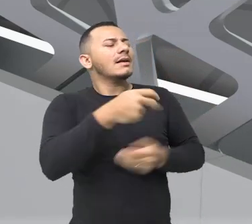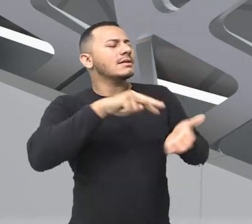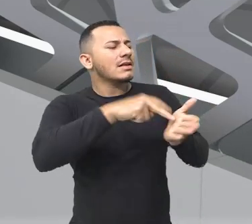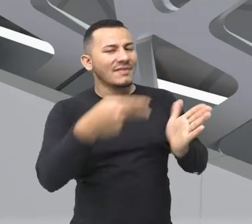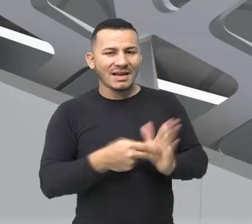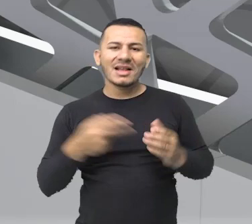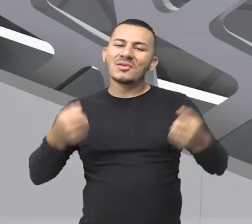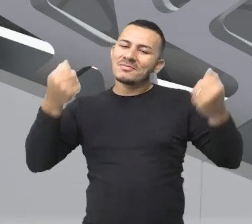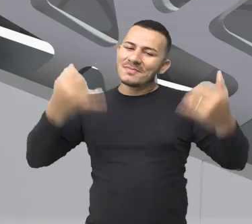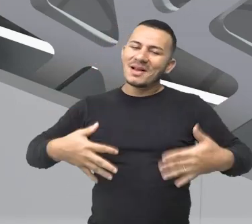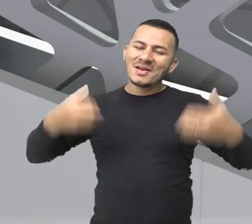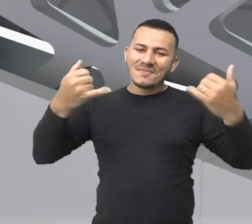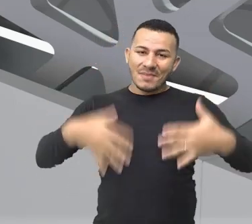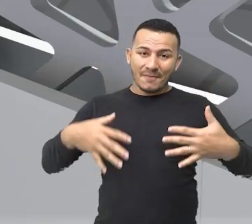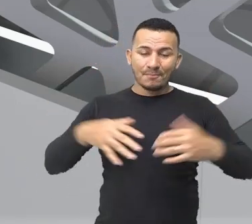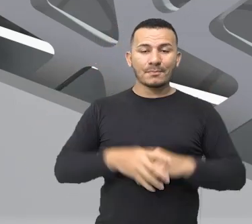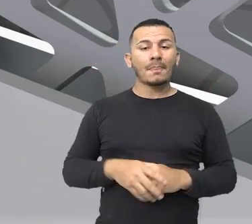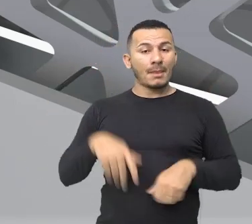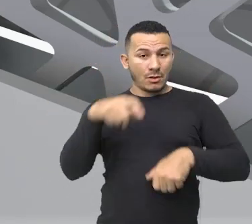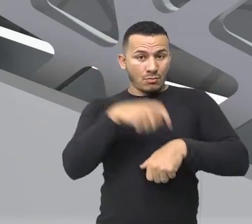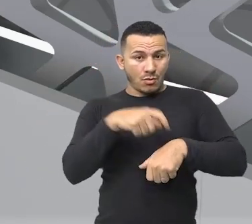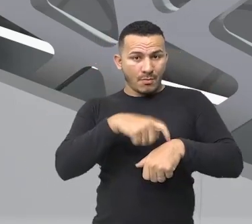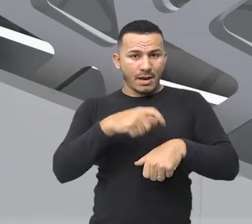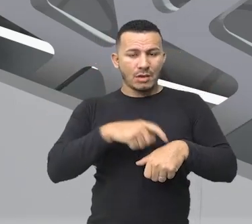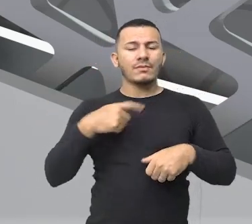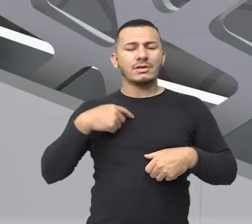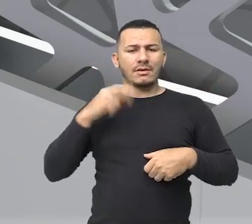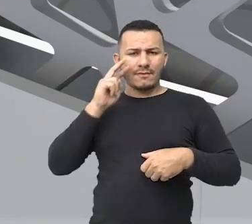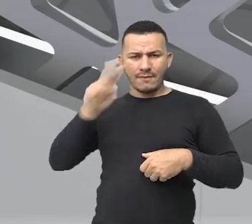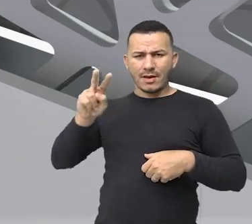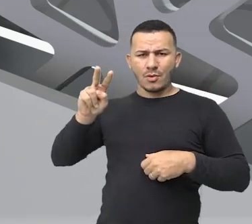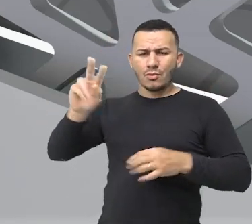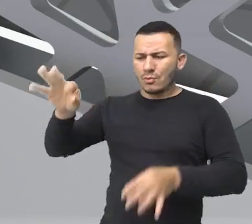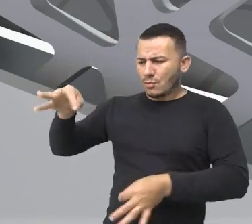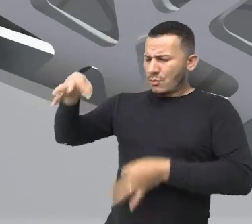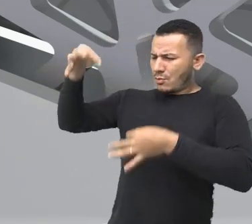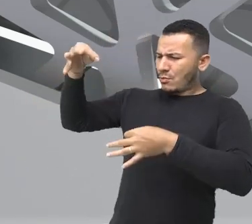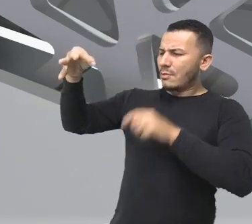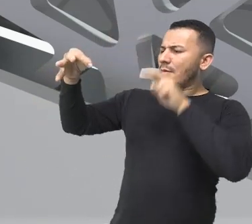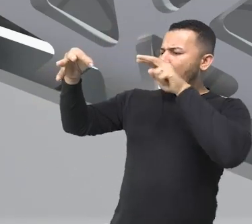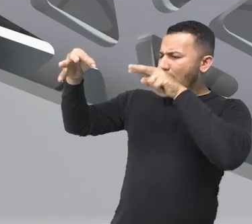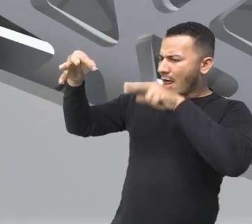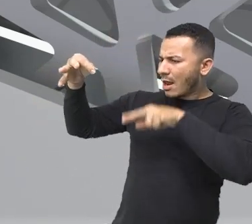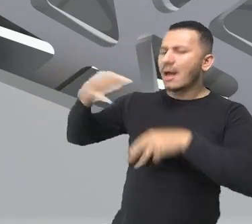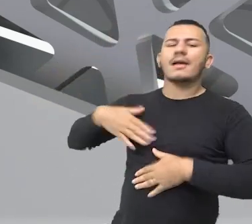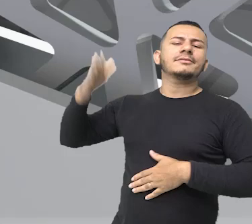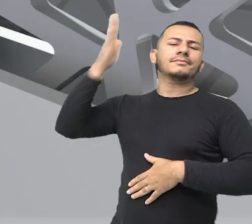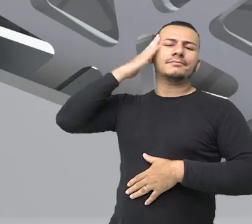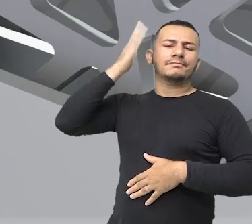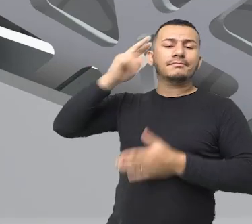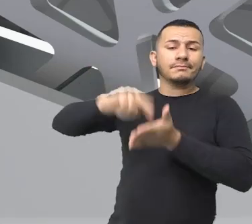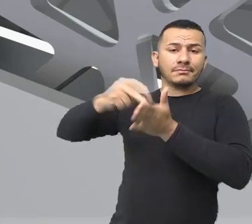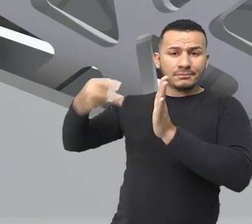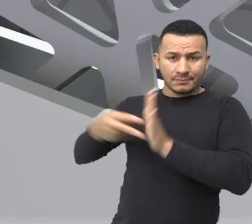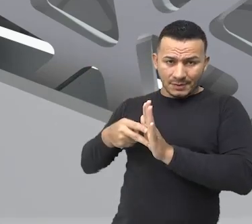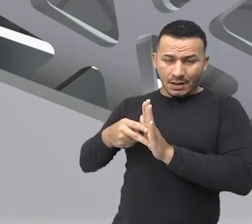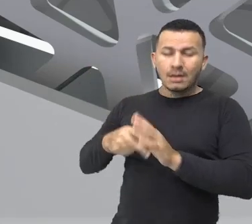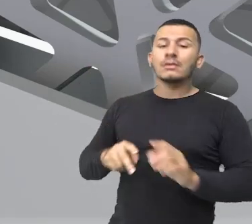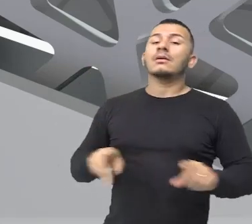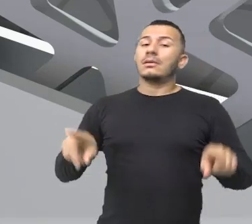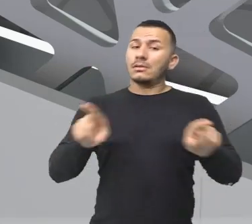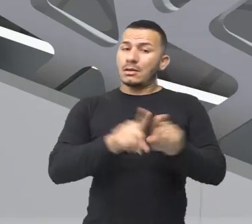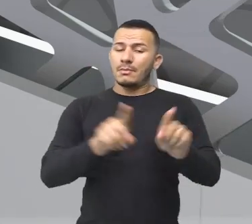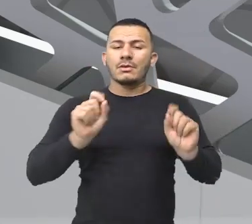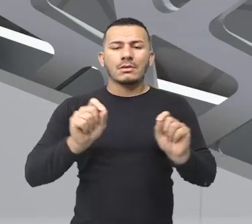quando estiver diante de uma delas em um texto, saber o que elas querem significar, mas também começar a